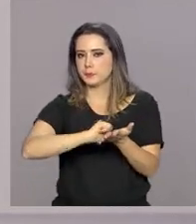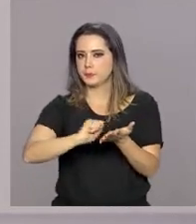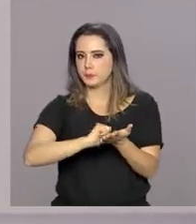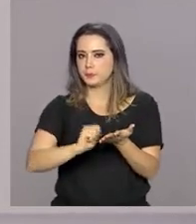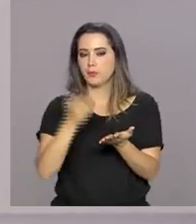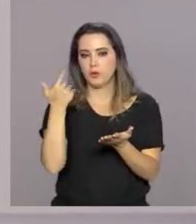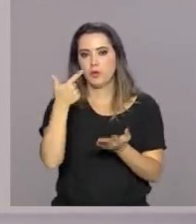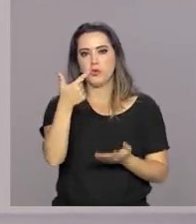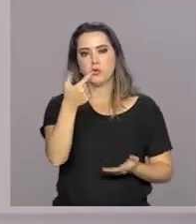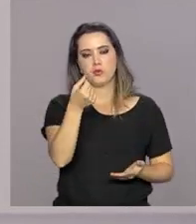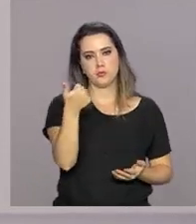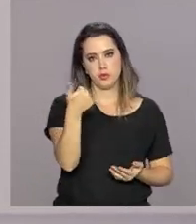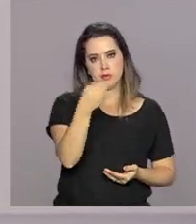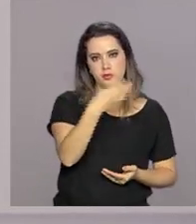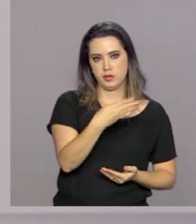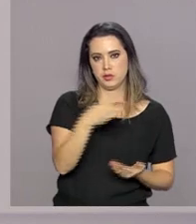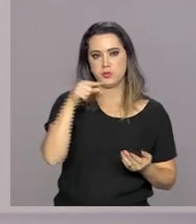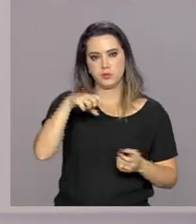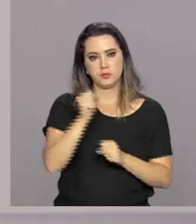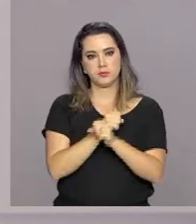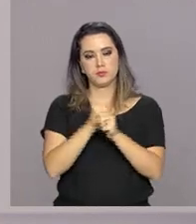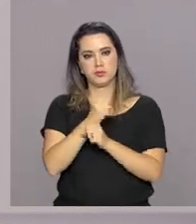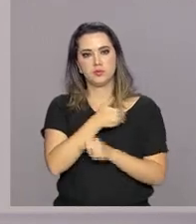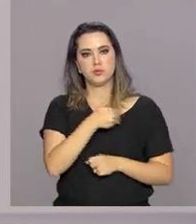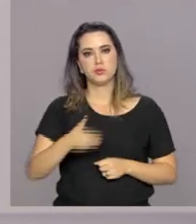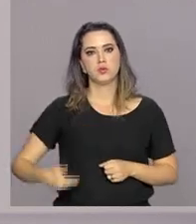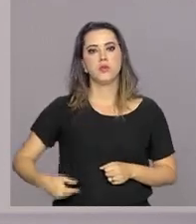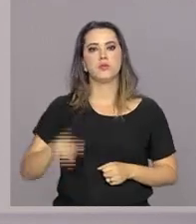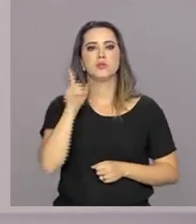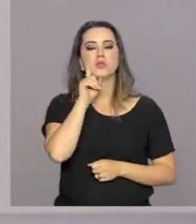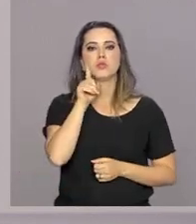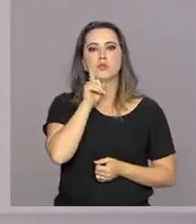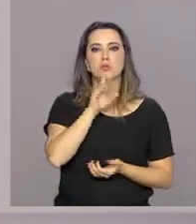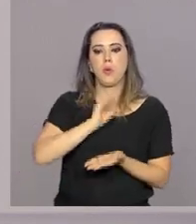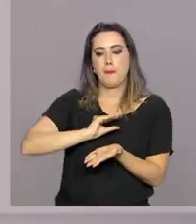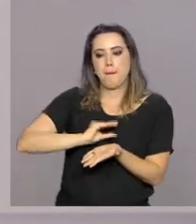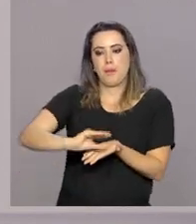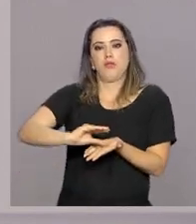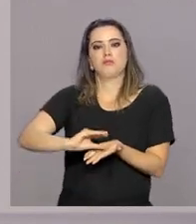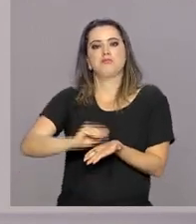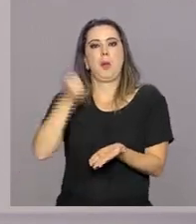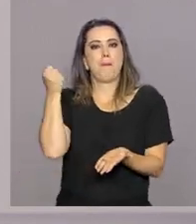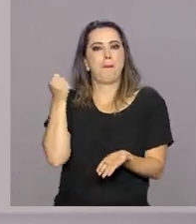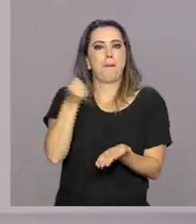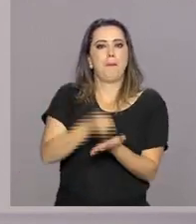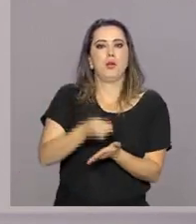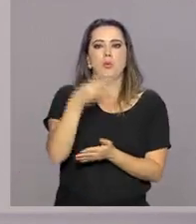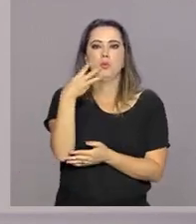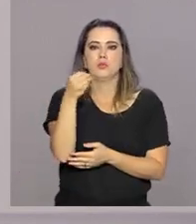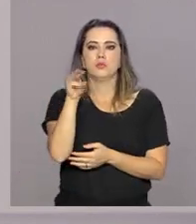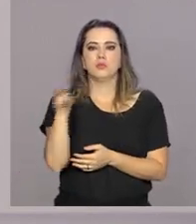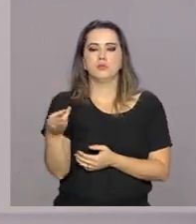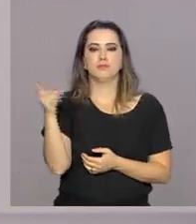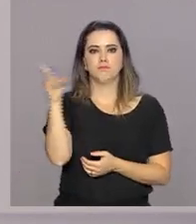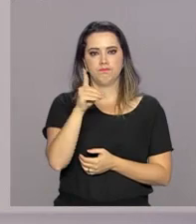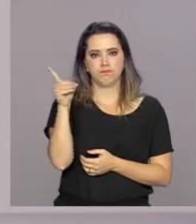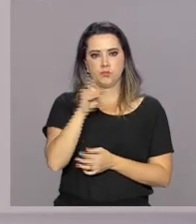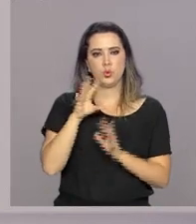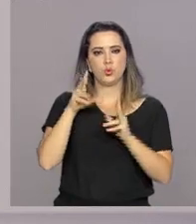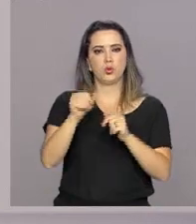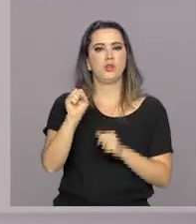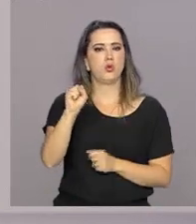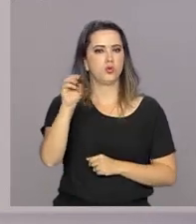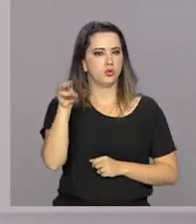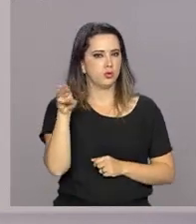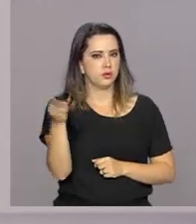em 2014 e este ano o governo americano fez um aporte adicional de 30 milhões de dólares num total de